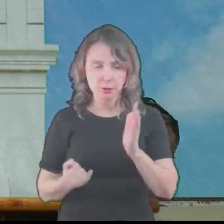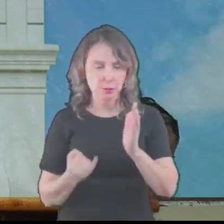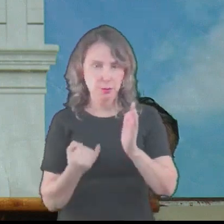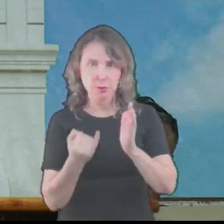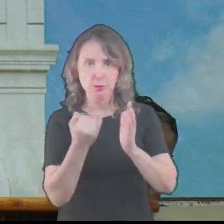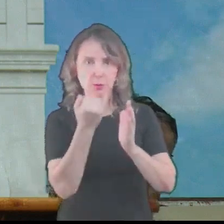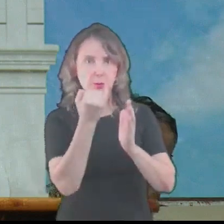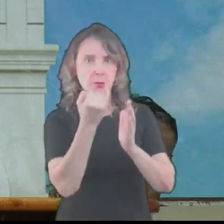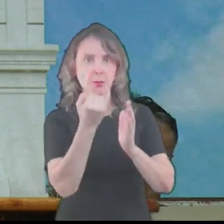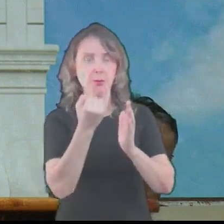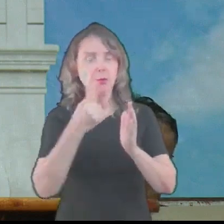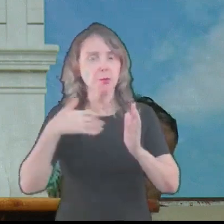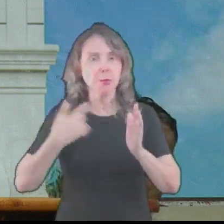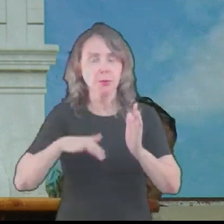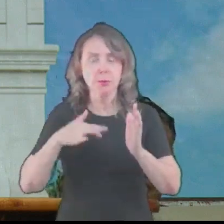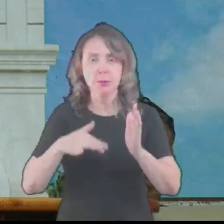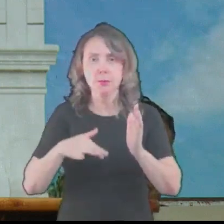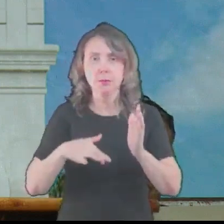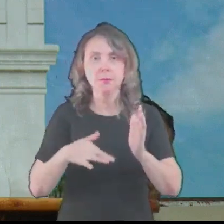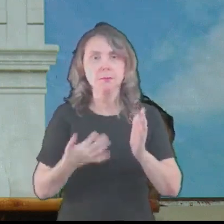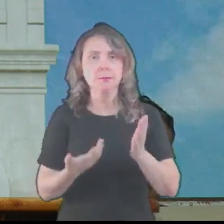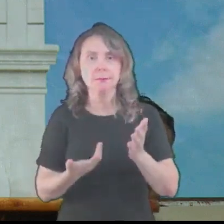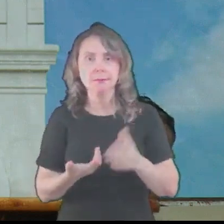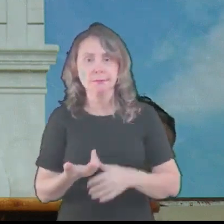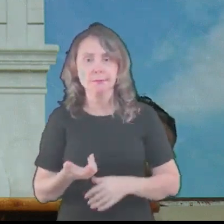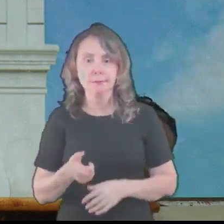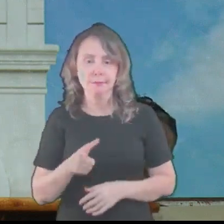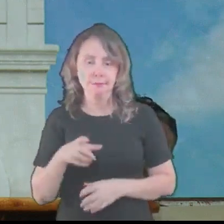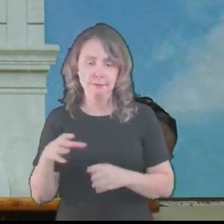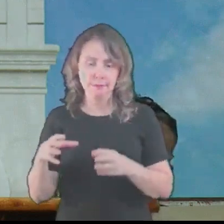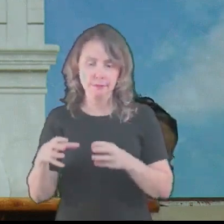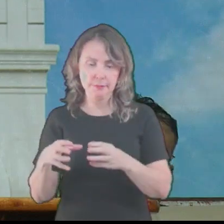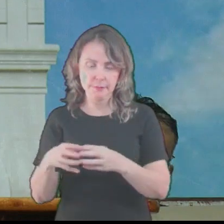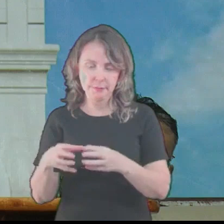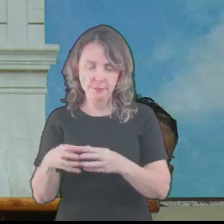É uma balança desigual entre o que tem e o que se gasta.